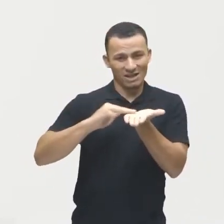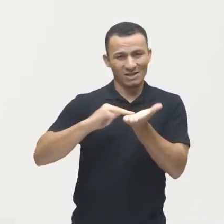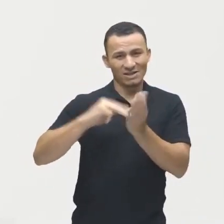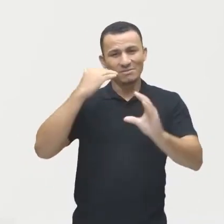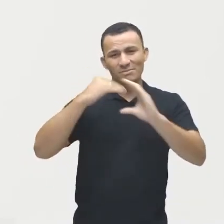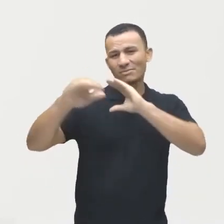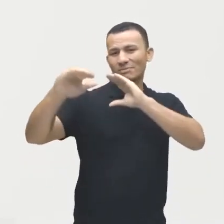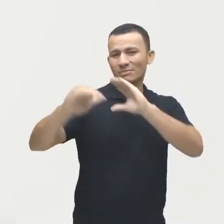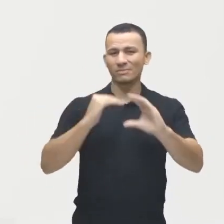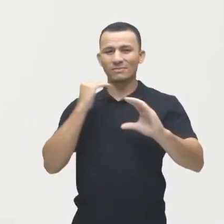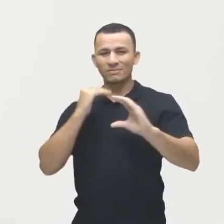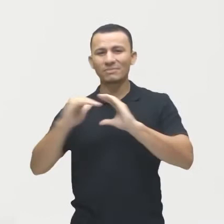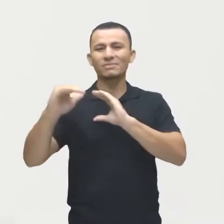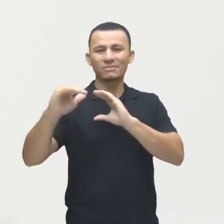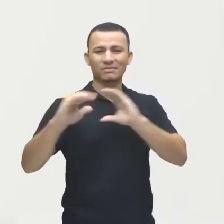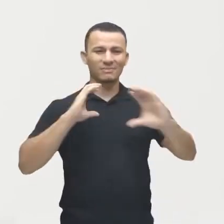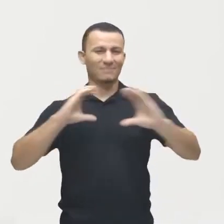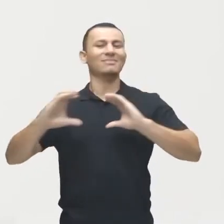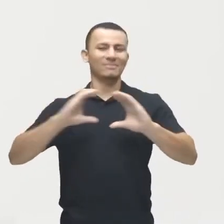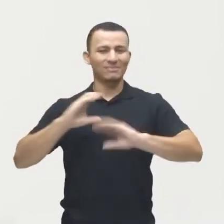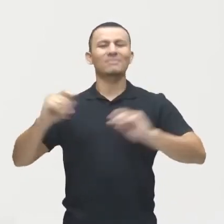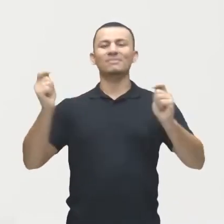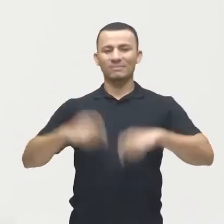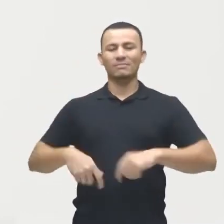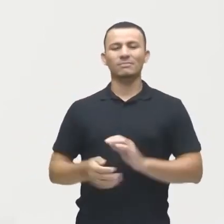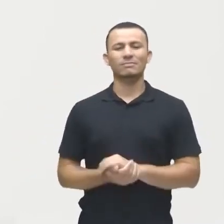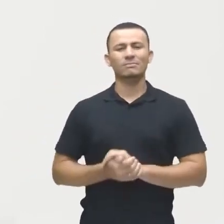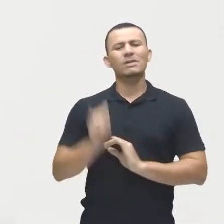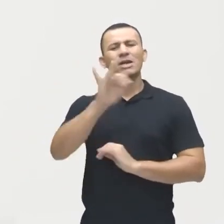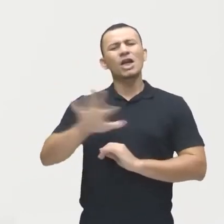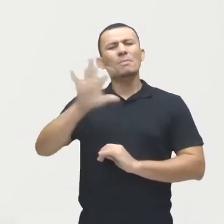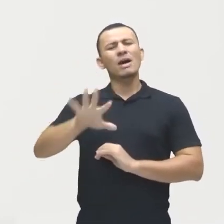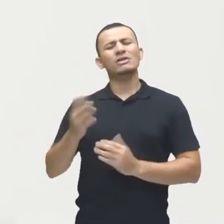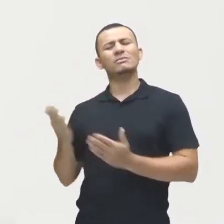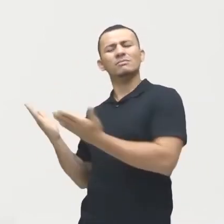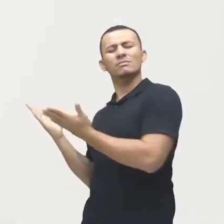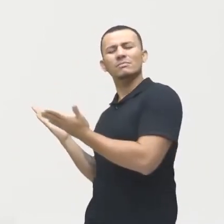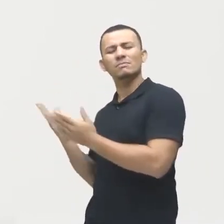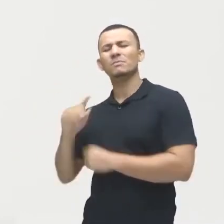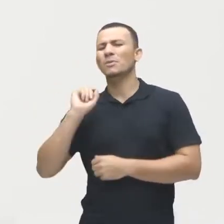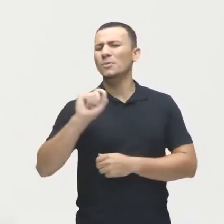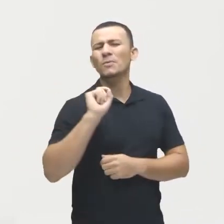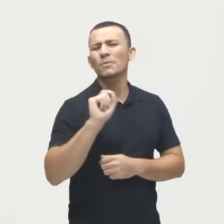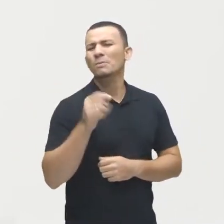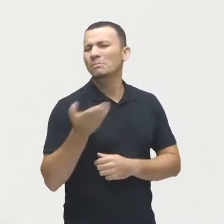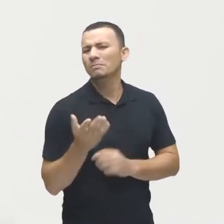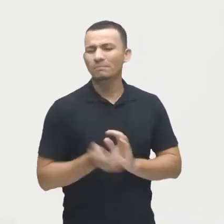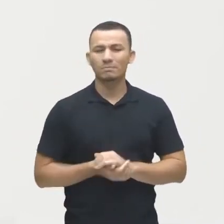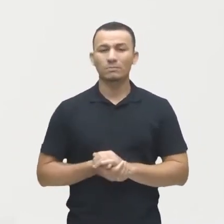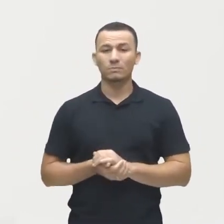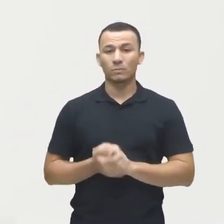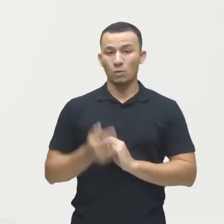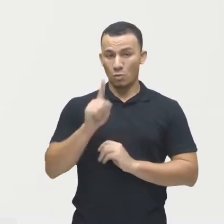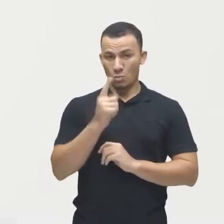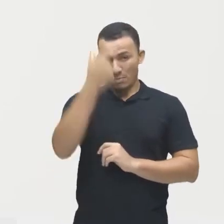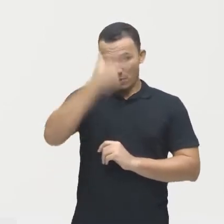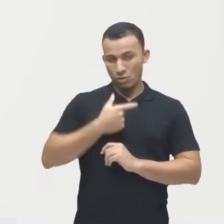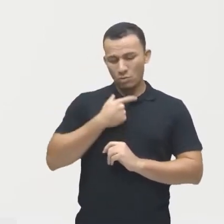Aqui, vocês observam o quê? Que alguém está passando uma mensagem de texto para uma outra